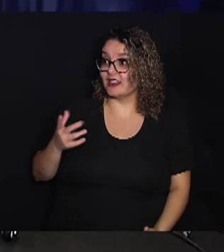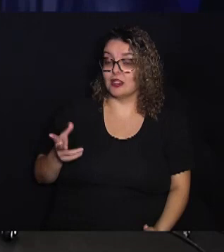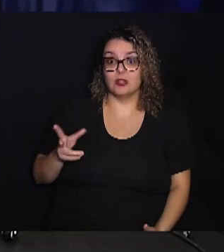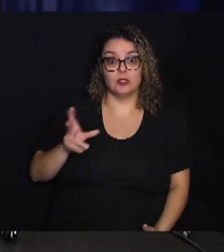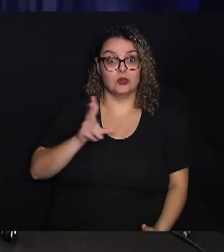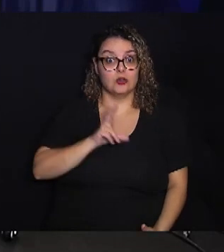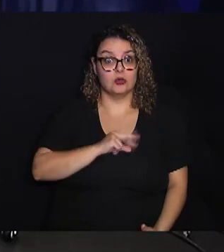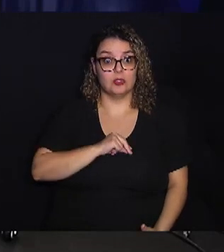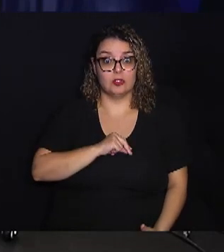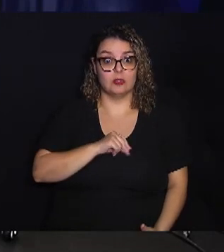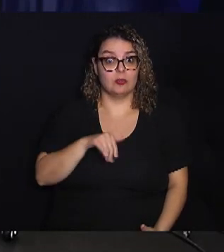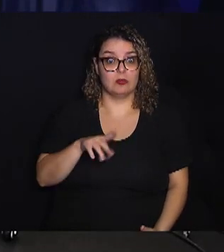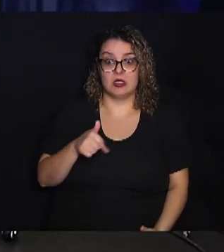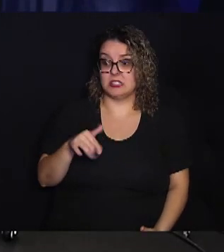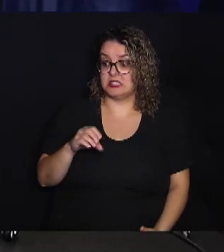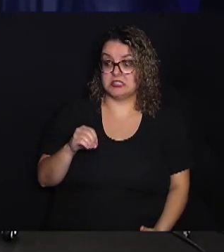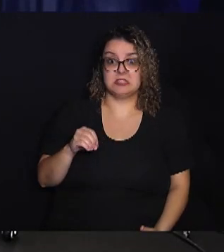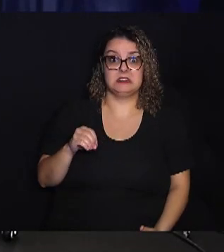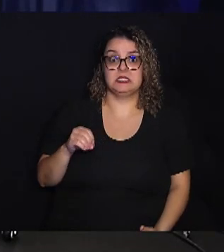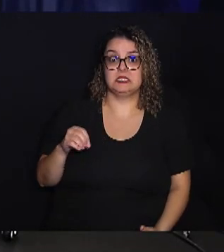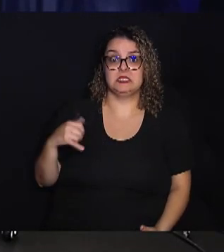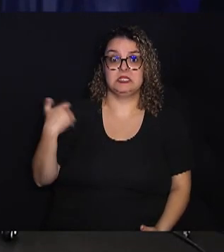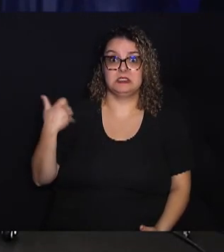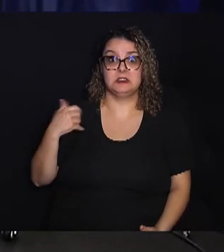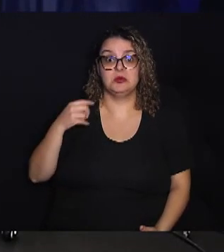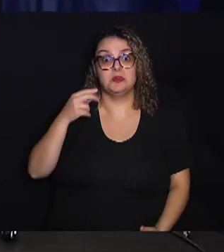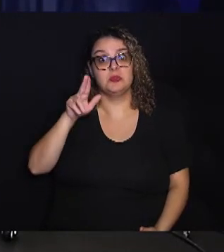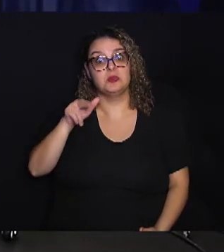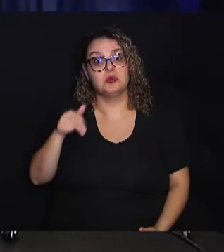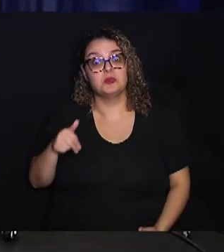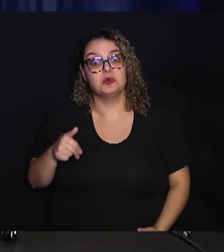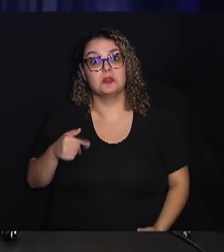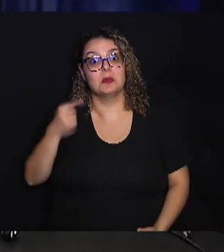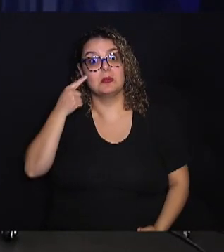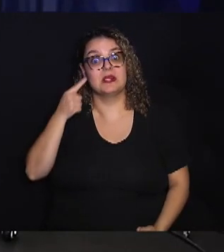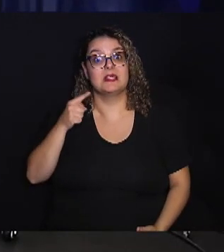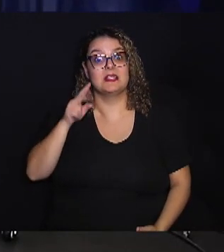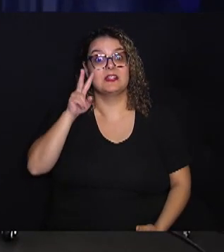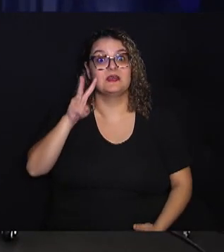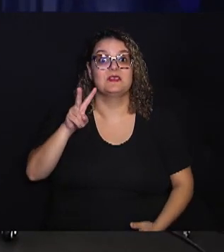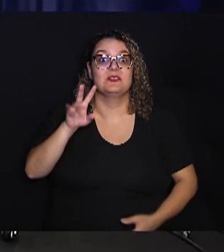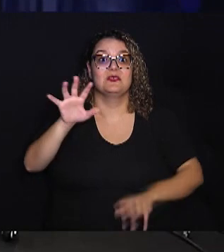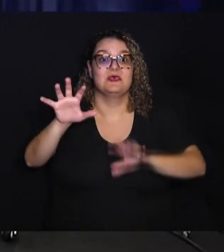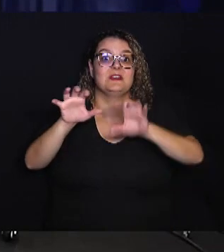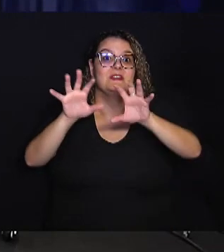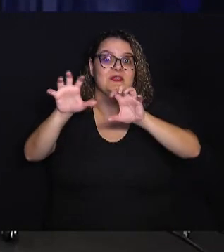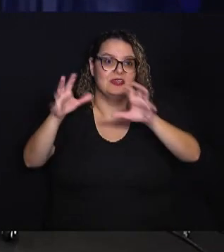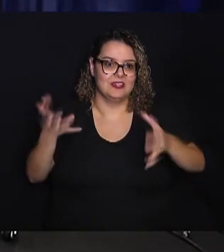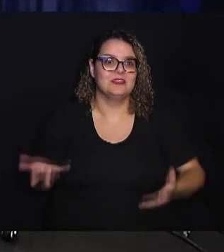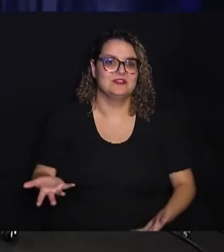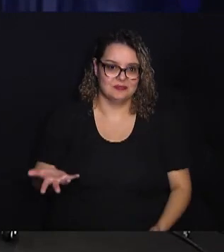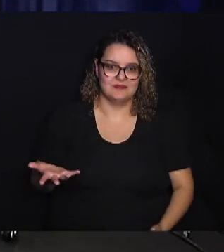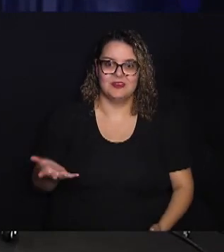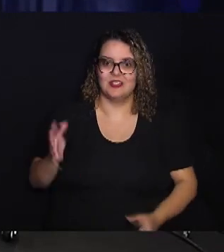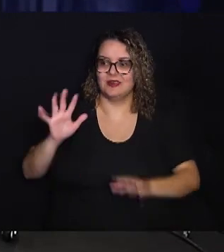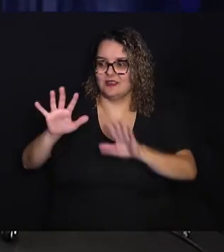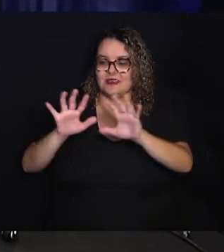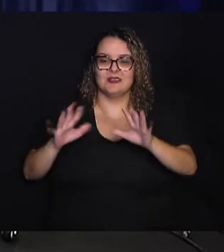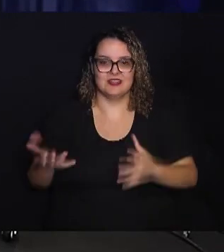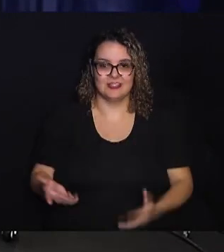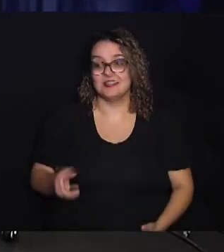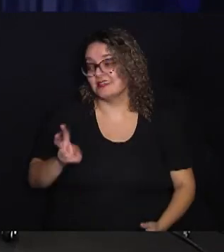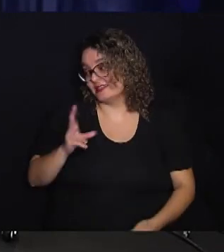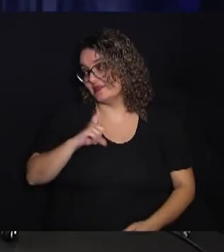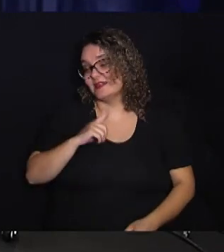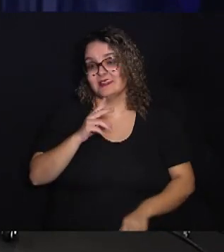com mais de 70 anos nunca pensei de ver o que eu estou vendo, né? Ai, que Ver lindo. tocando. Então, Sempre é assim, tempo, como né? a gente pode